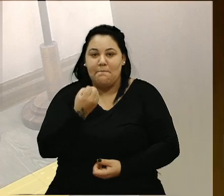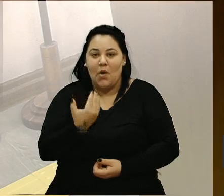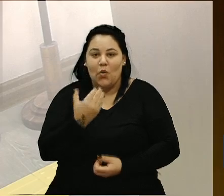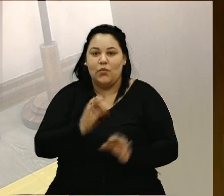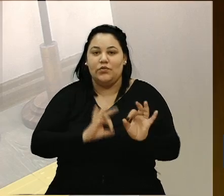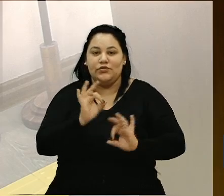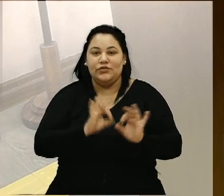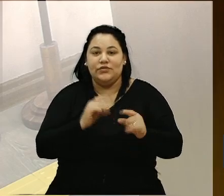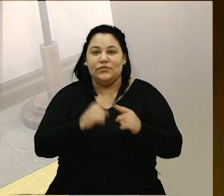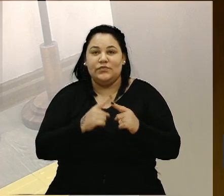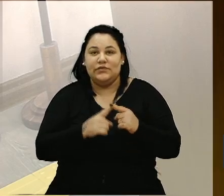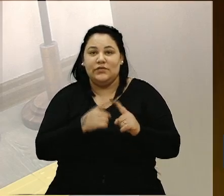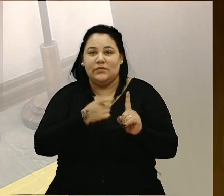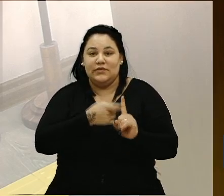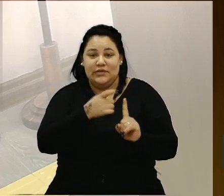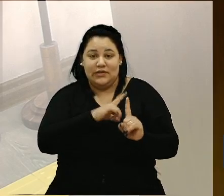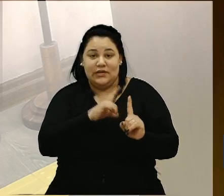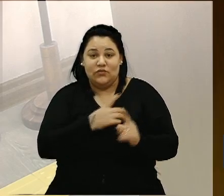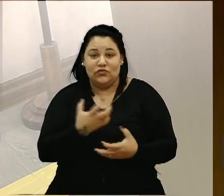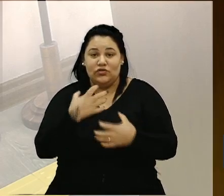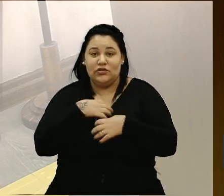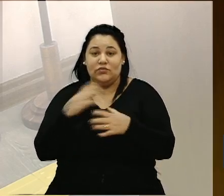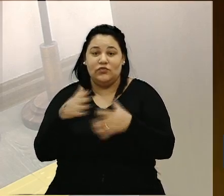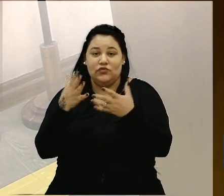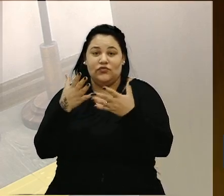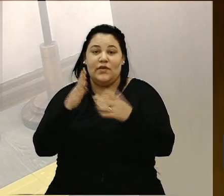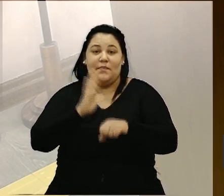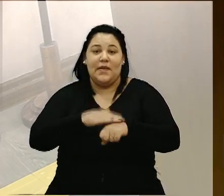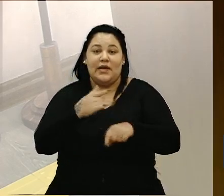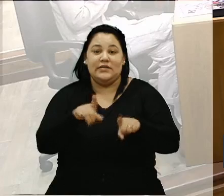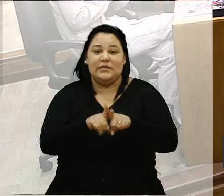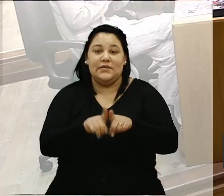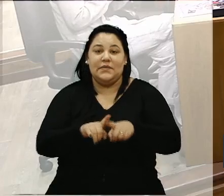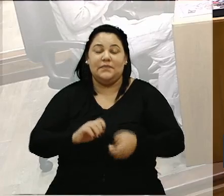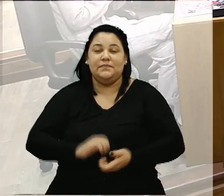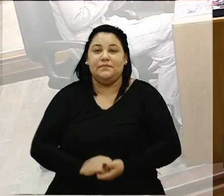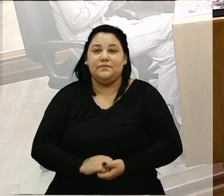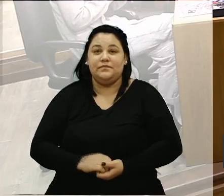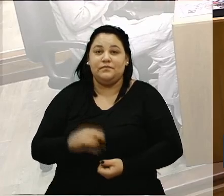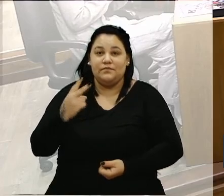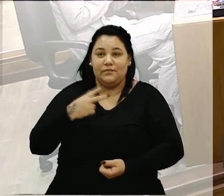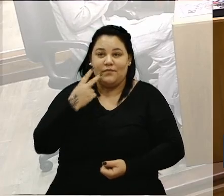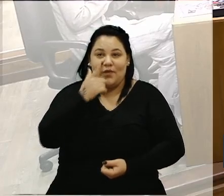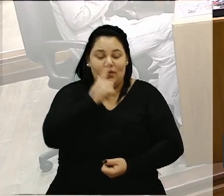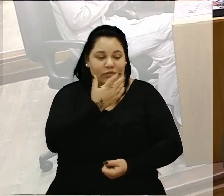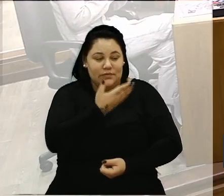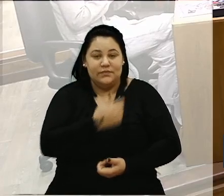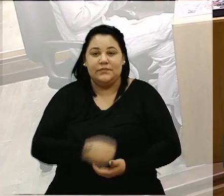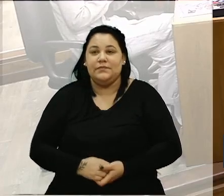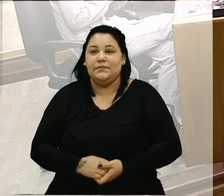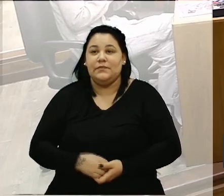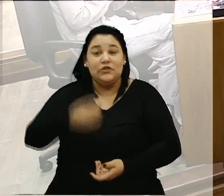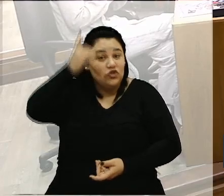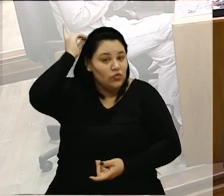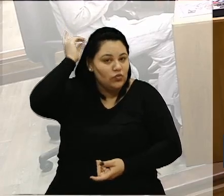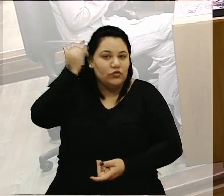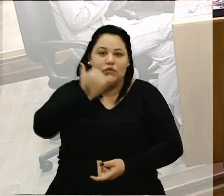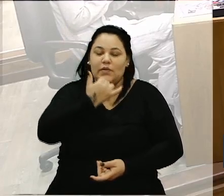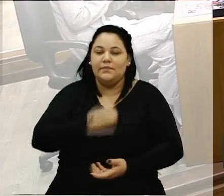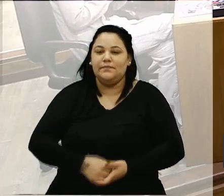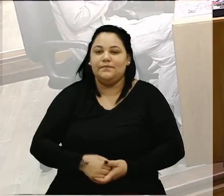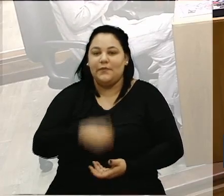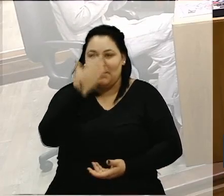mais visibilidade e estimular também. Vereador Lucas. Obrigado, vereador, e parabéns por esse projeto. Acho que